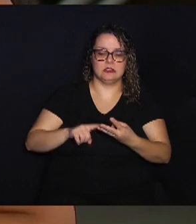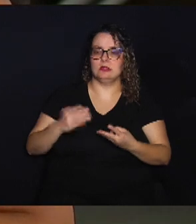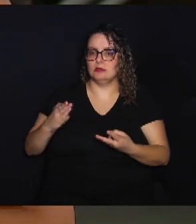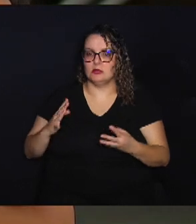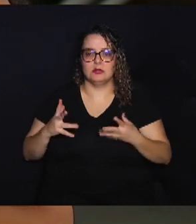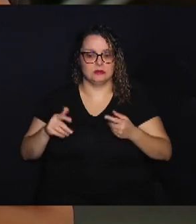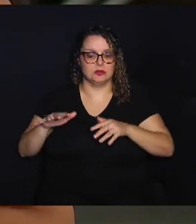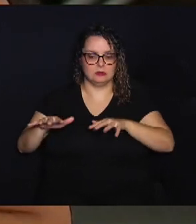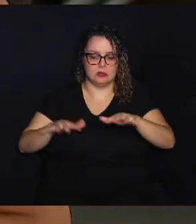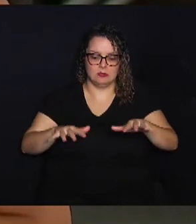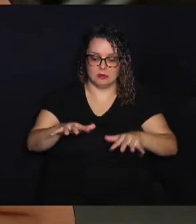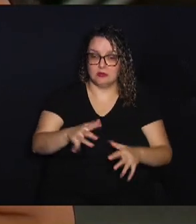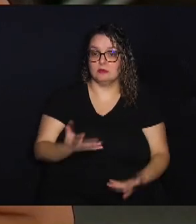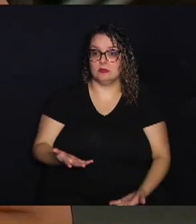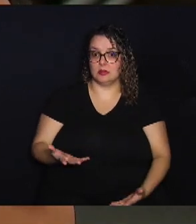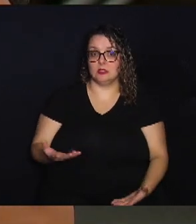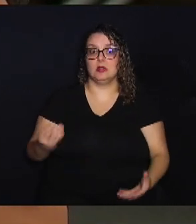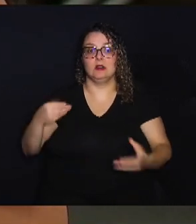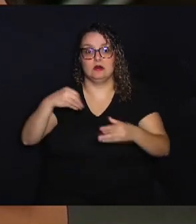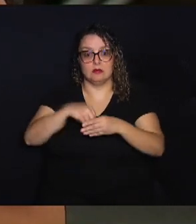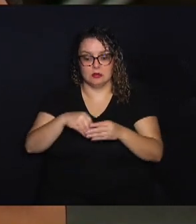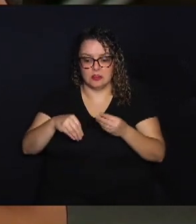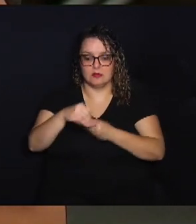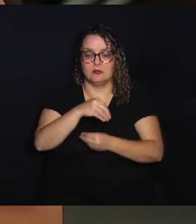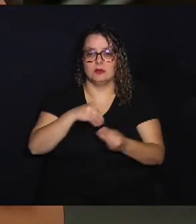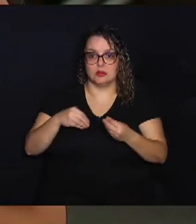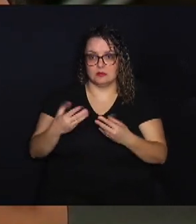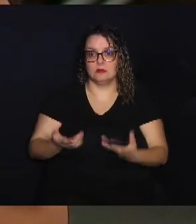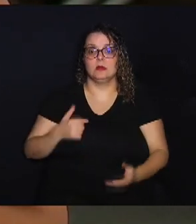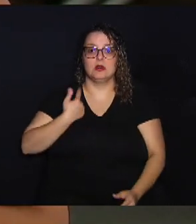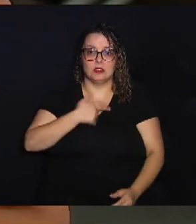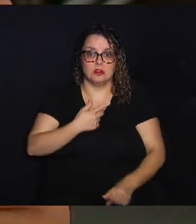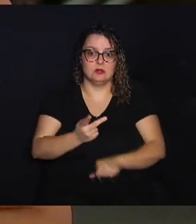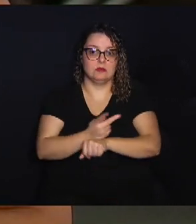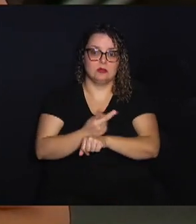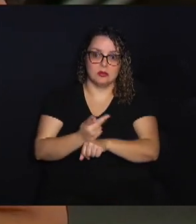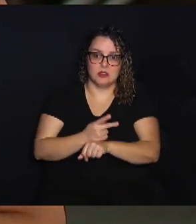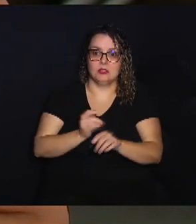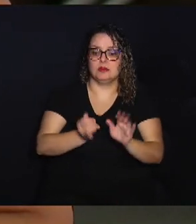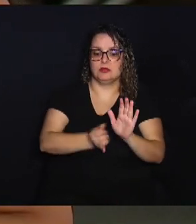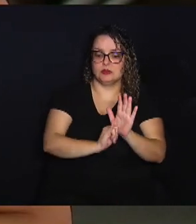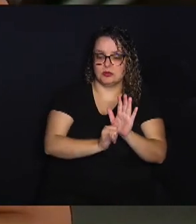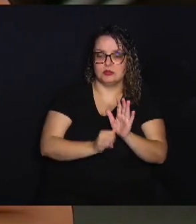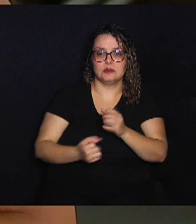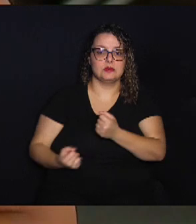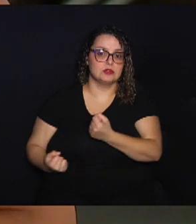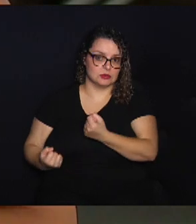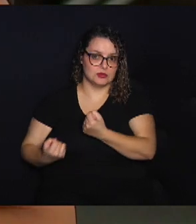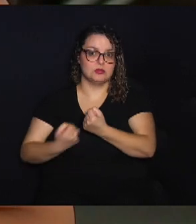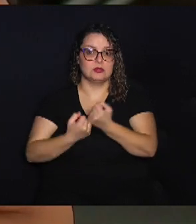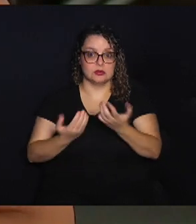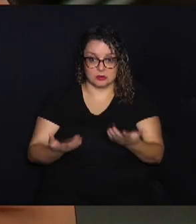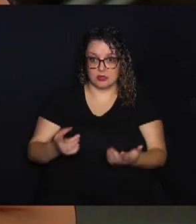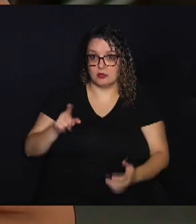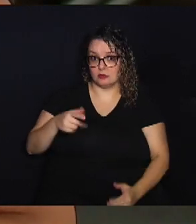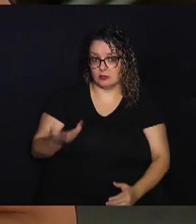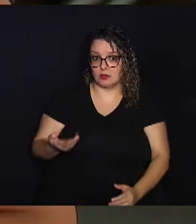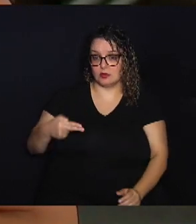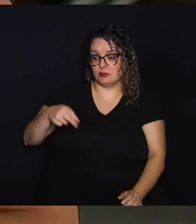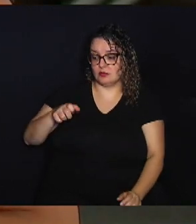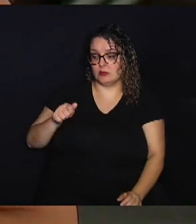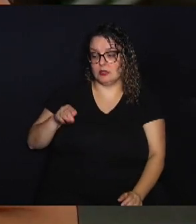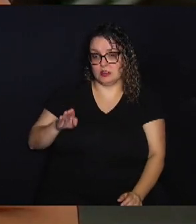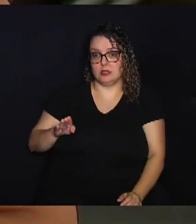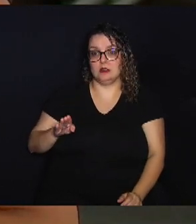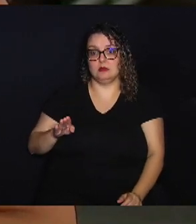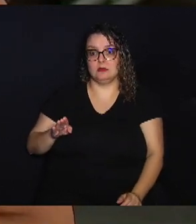as áreas estão englobadas e a gente vai atrás de editais, de apoio, né, para que o NEAB